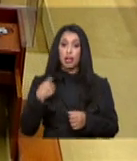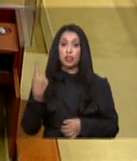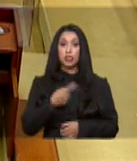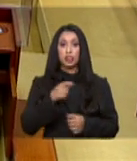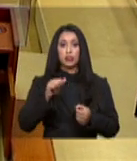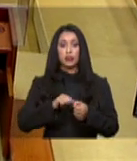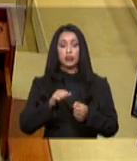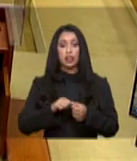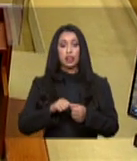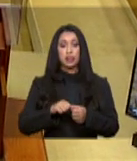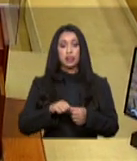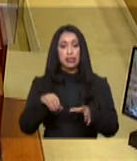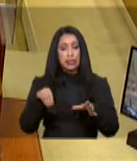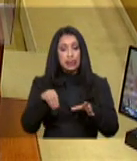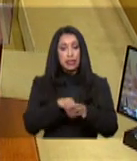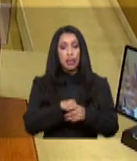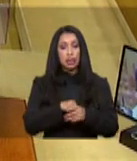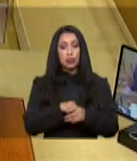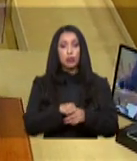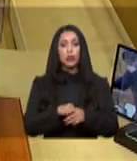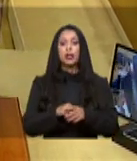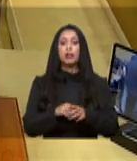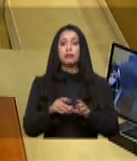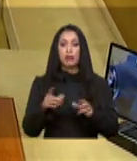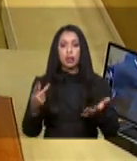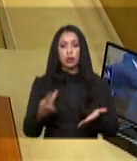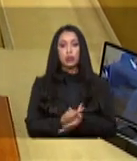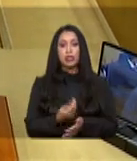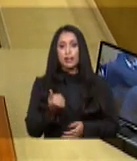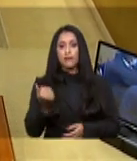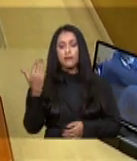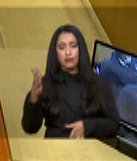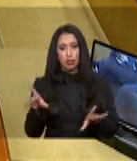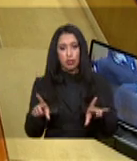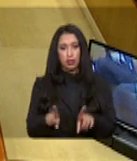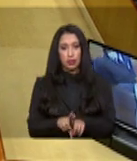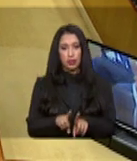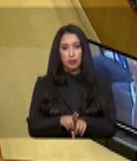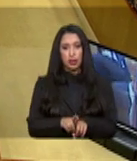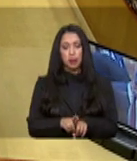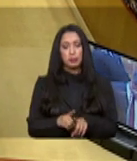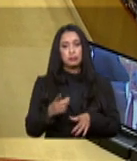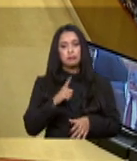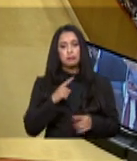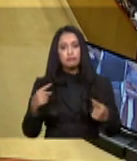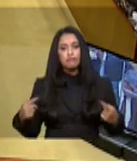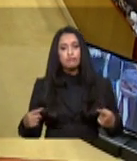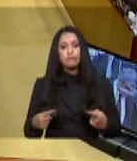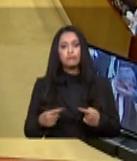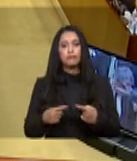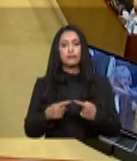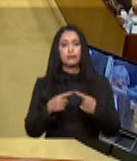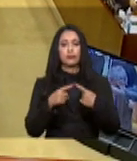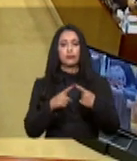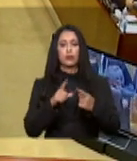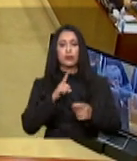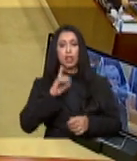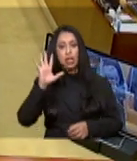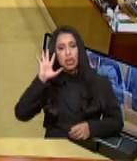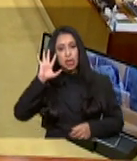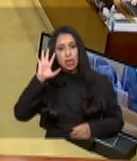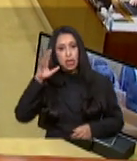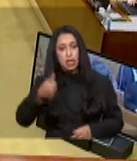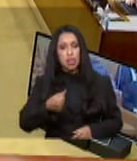faça lá fora. Então, o Tribunal, o Judiciário trazendo para dentro essas questões, o legitima ainda mais para tomar